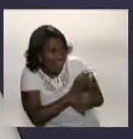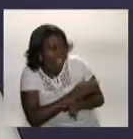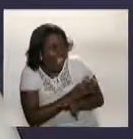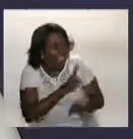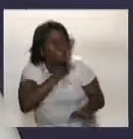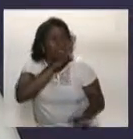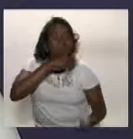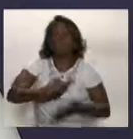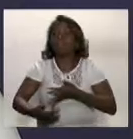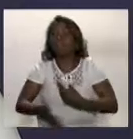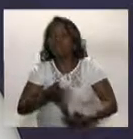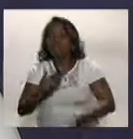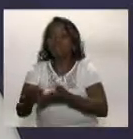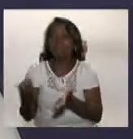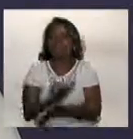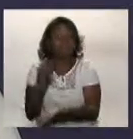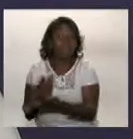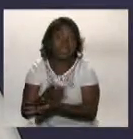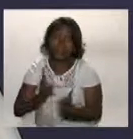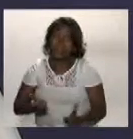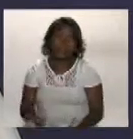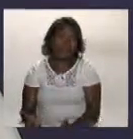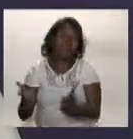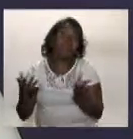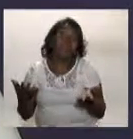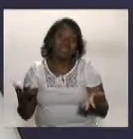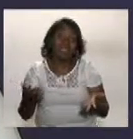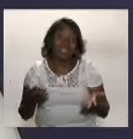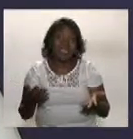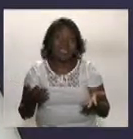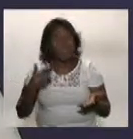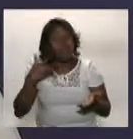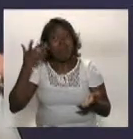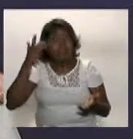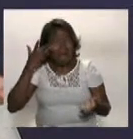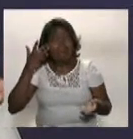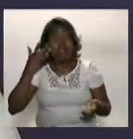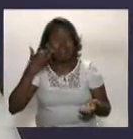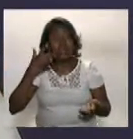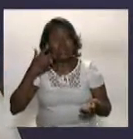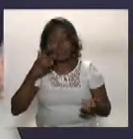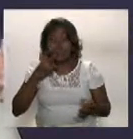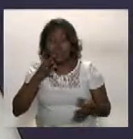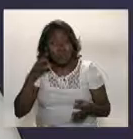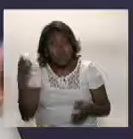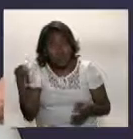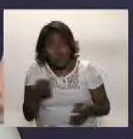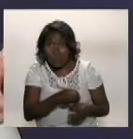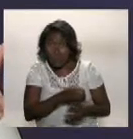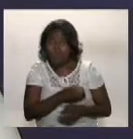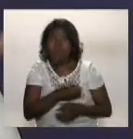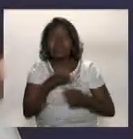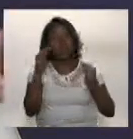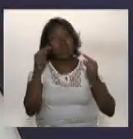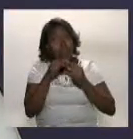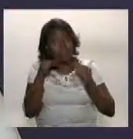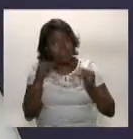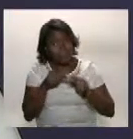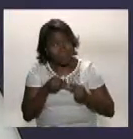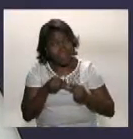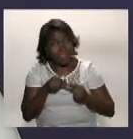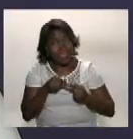punição. As pessoas praticam um crime e têm que responder por esse crime. Se você tem a garantia da punição,